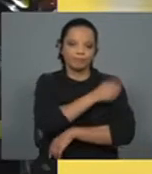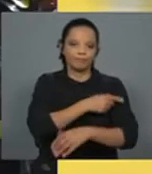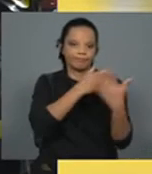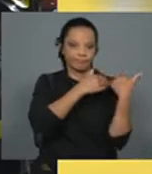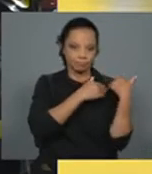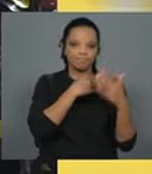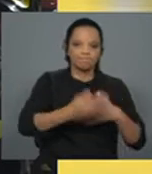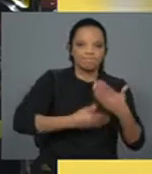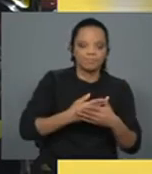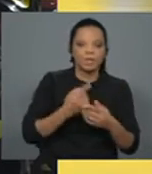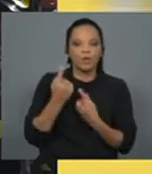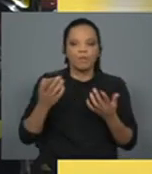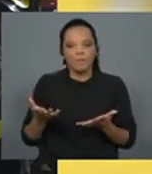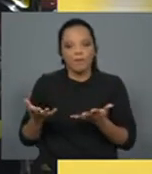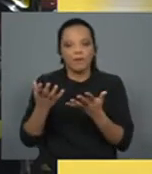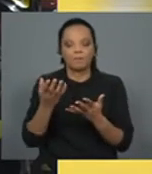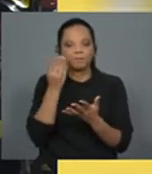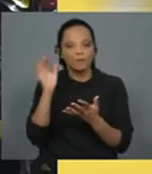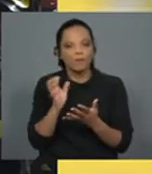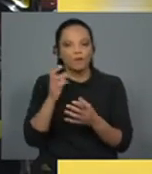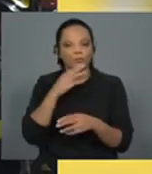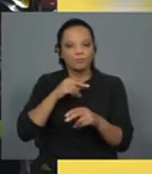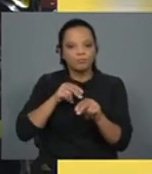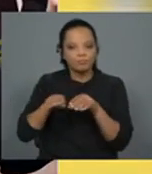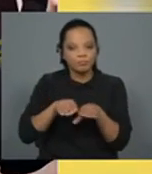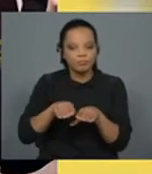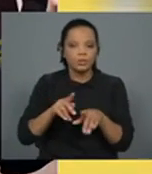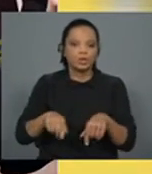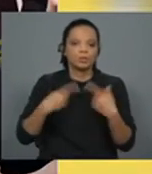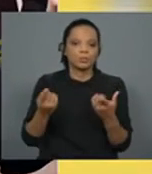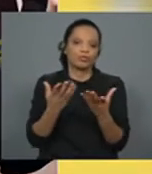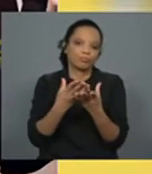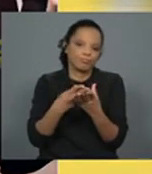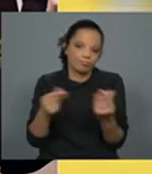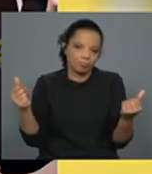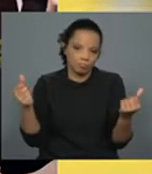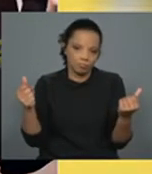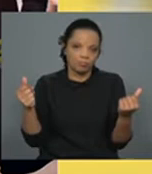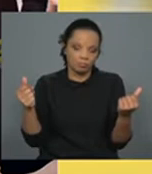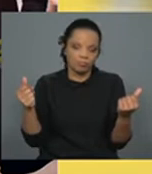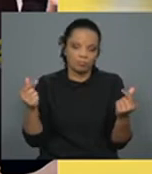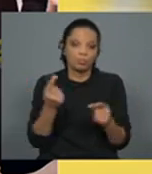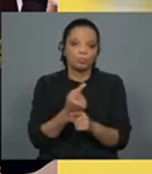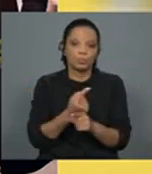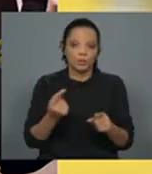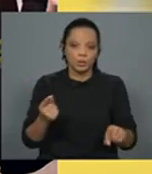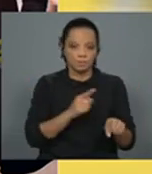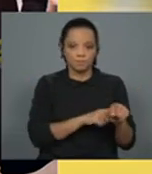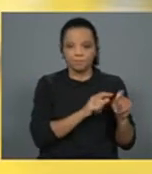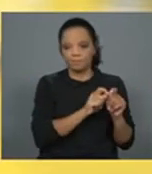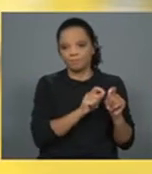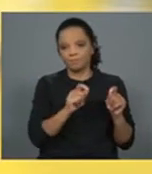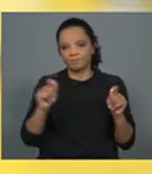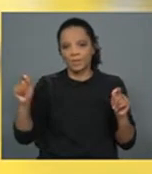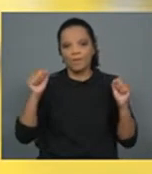desenvolvimento da sismologia, mas depois as coisas acabam por morrer no tempo, porque efetivamente o período de tempo entre sismos